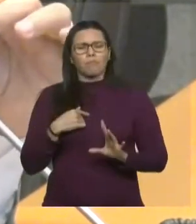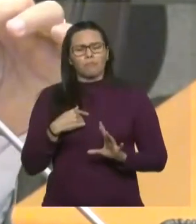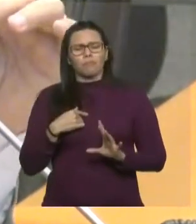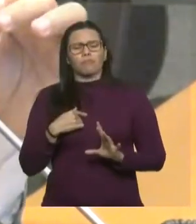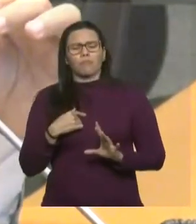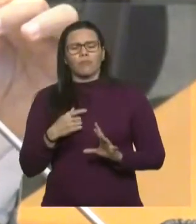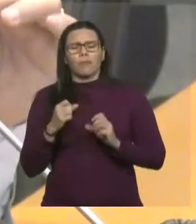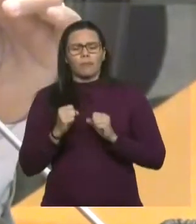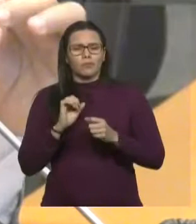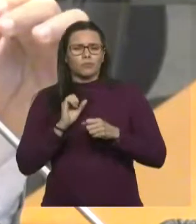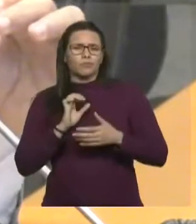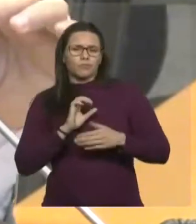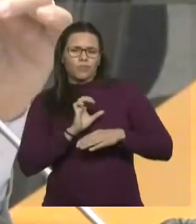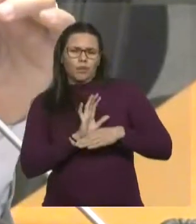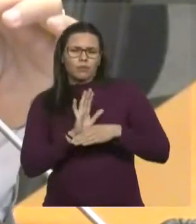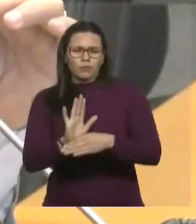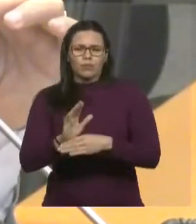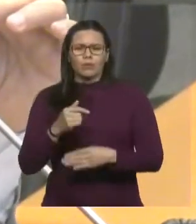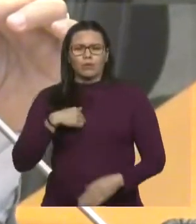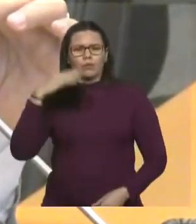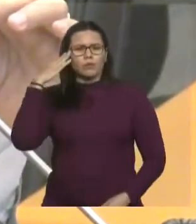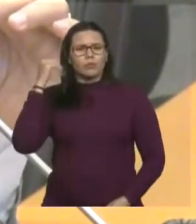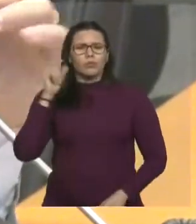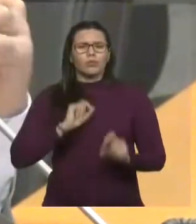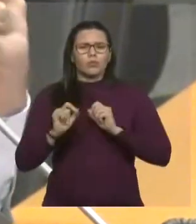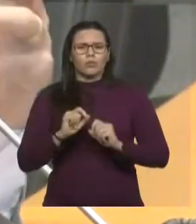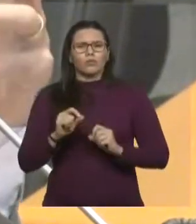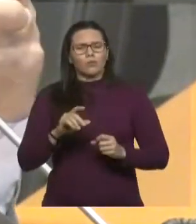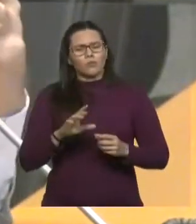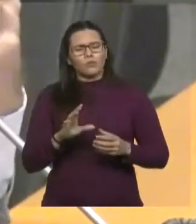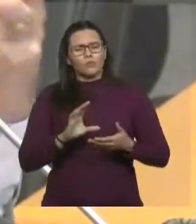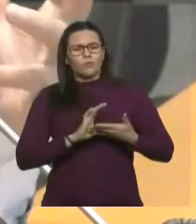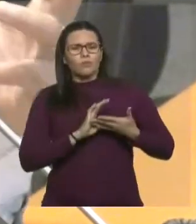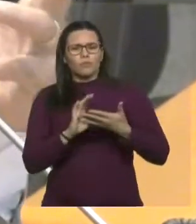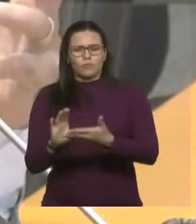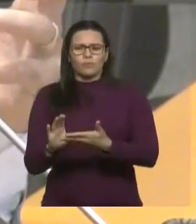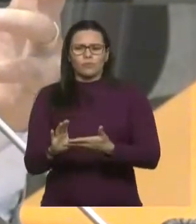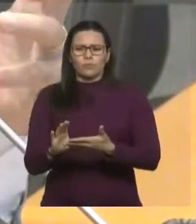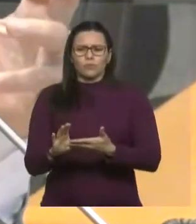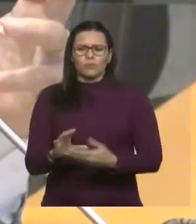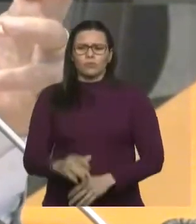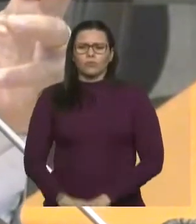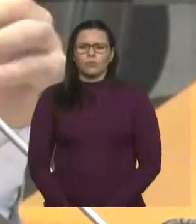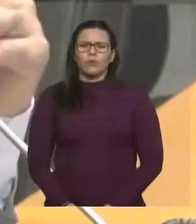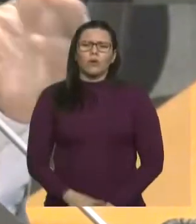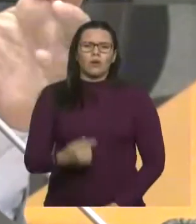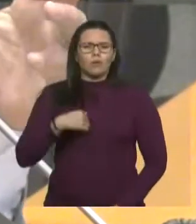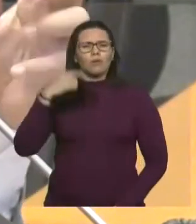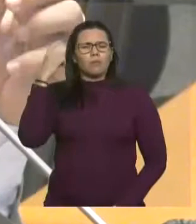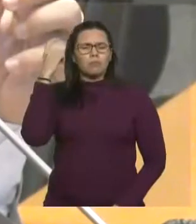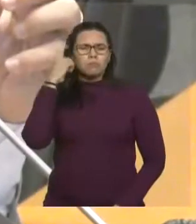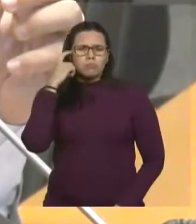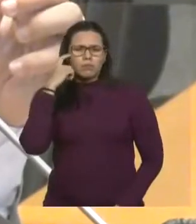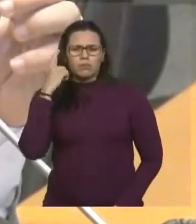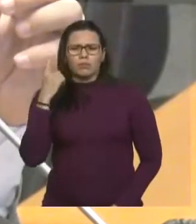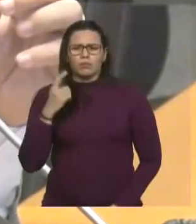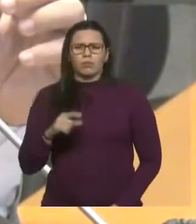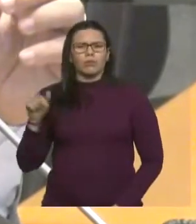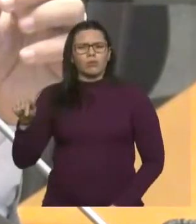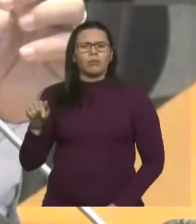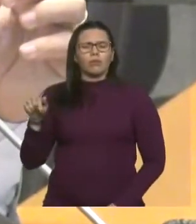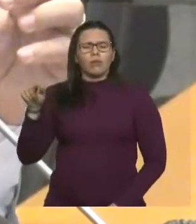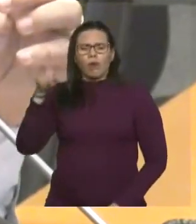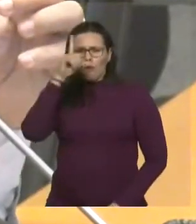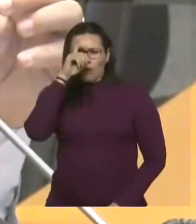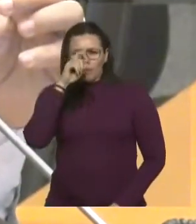certeza que esse fundo arrecadado, o executivo, não vejo dificuldades, uma vez que, toda vez que o Aldenor Belo tem